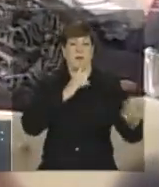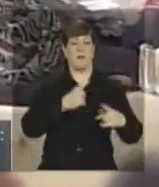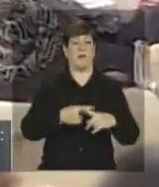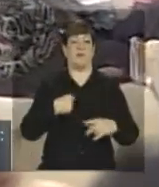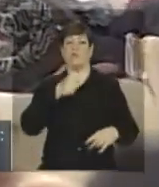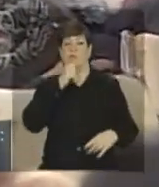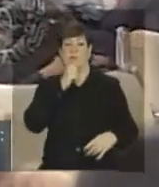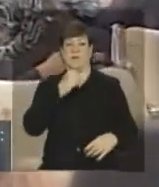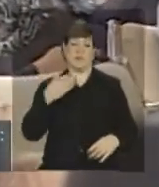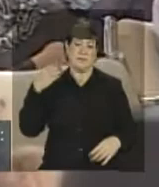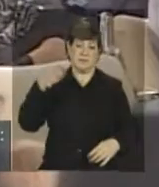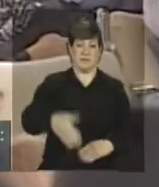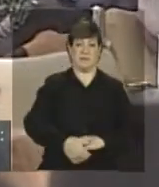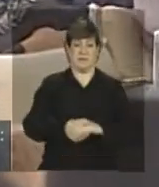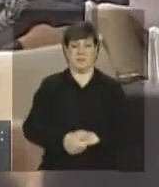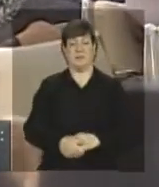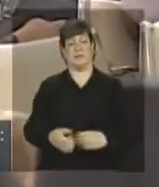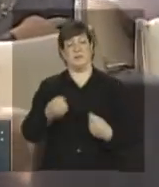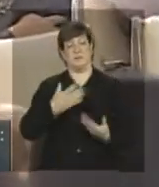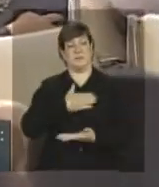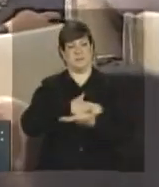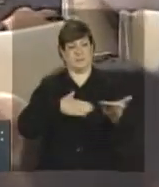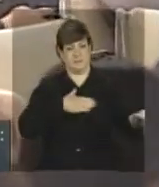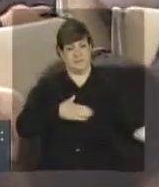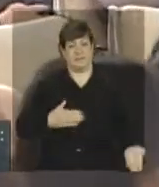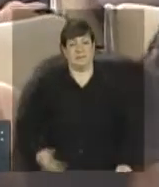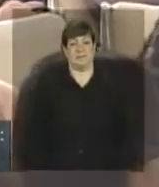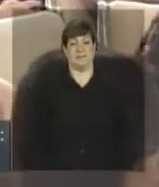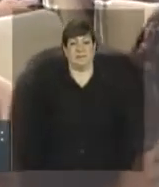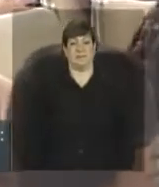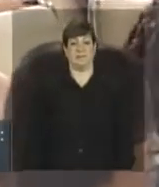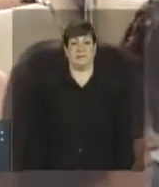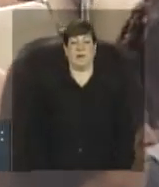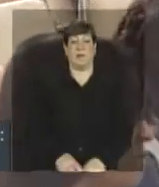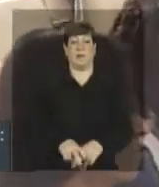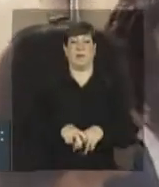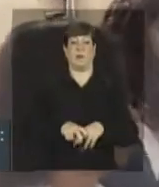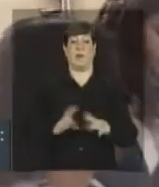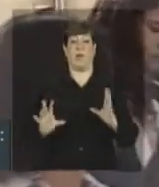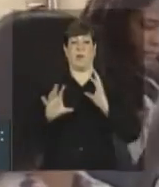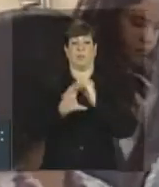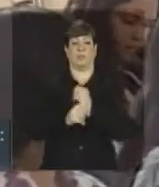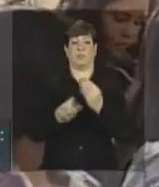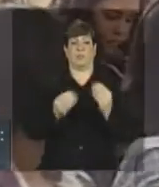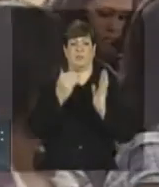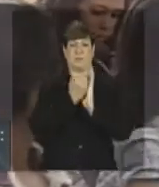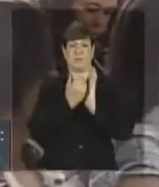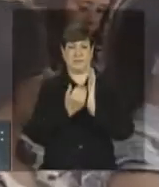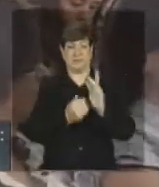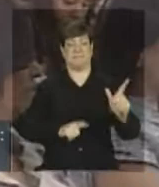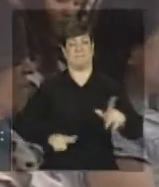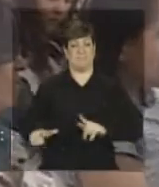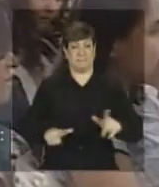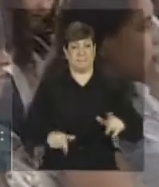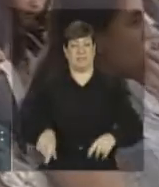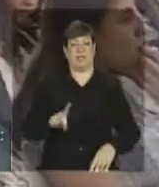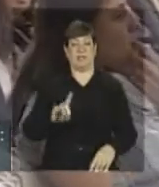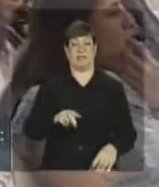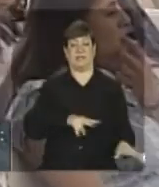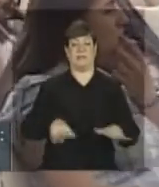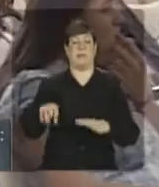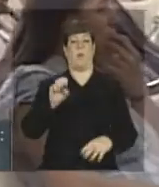não tive a oportunidade de estar com vocês, devido ao acúmulo de agenda da semana do 8 de